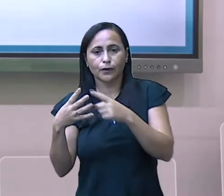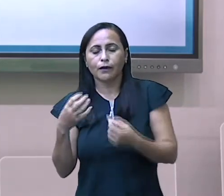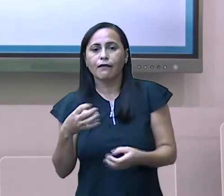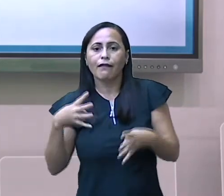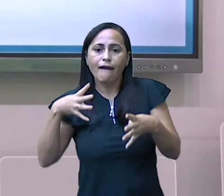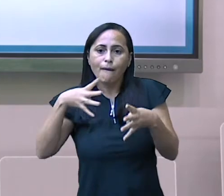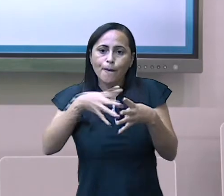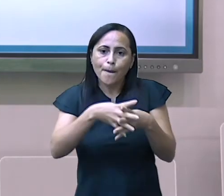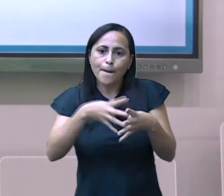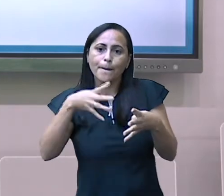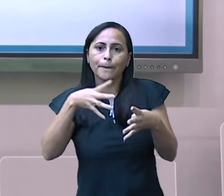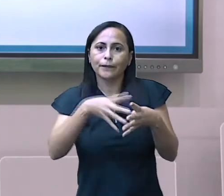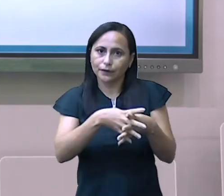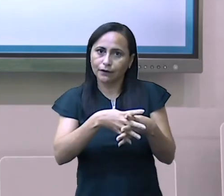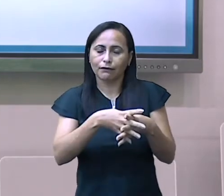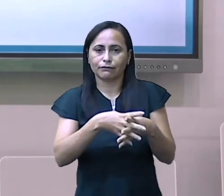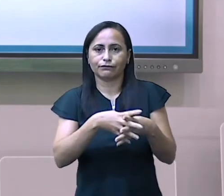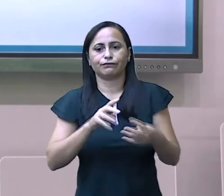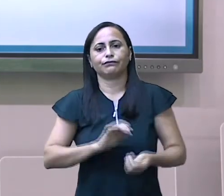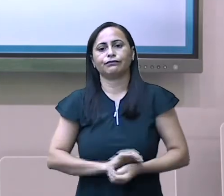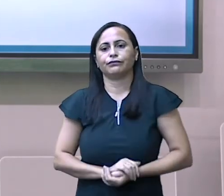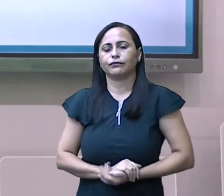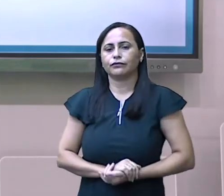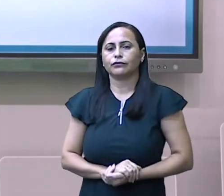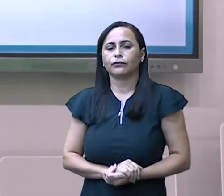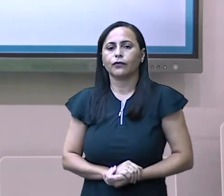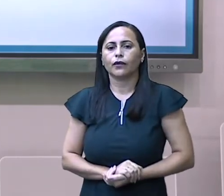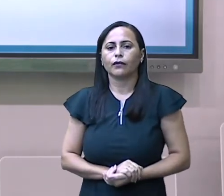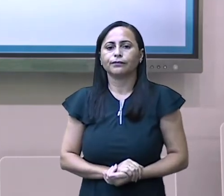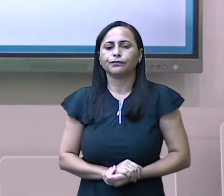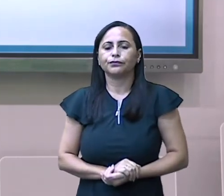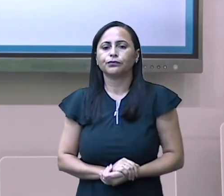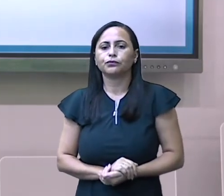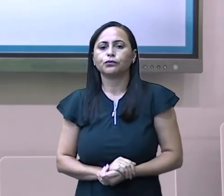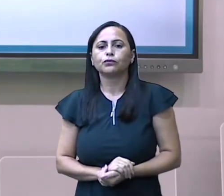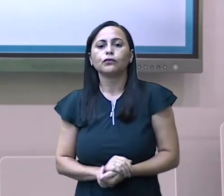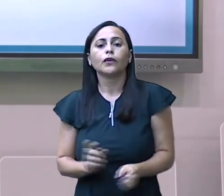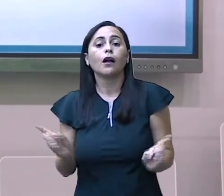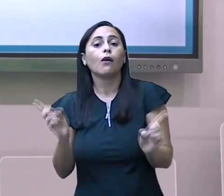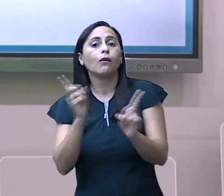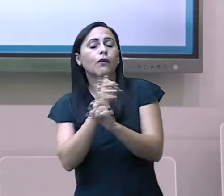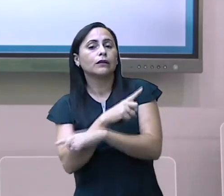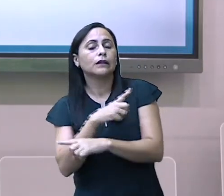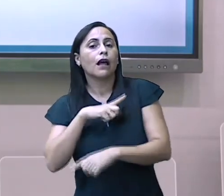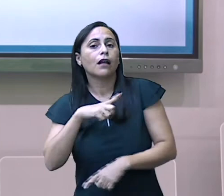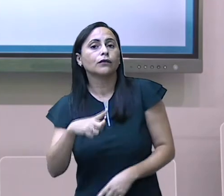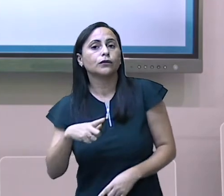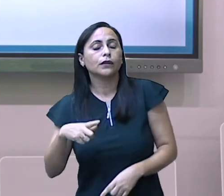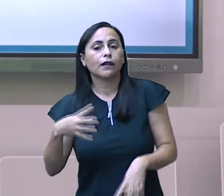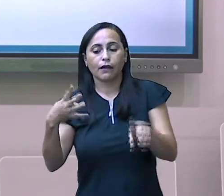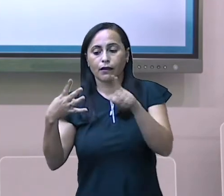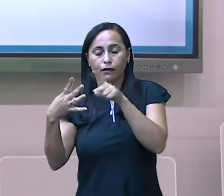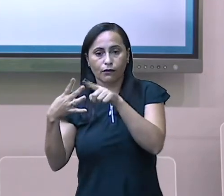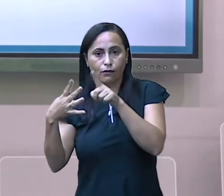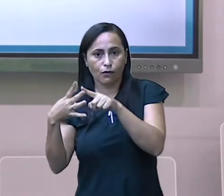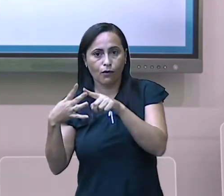permeável, a água consegue penetrar. Ao contrário, olha aqui, do